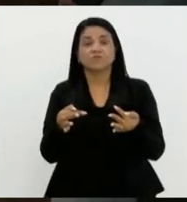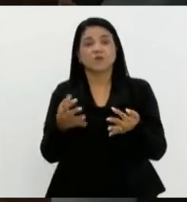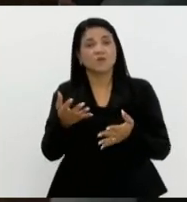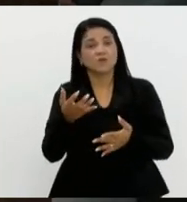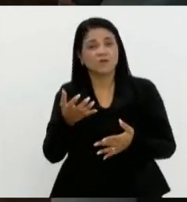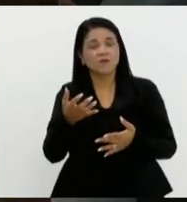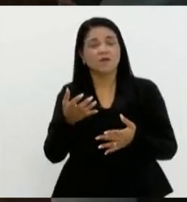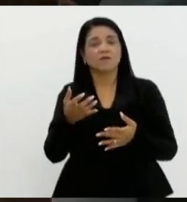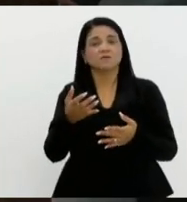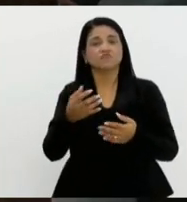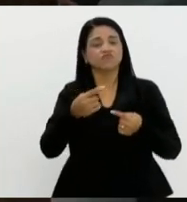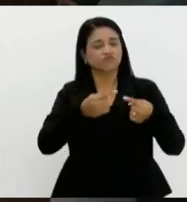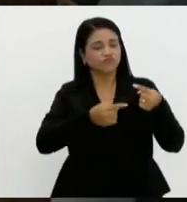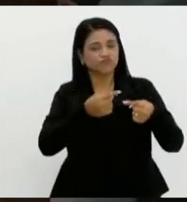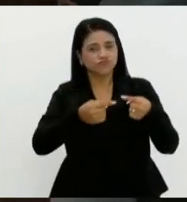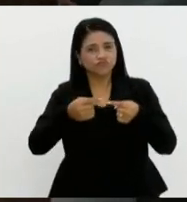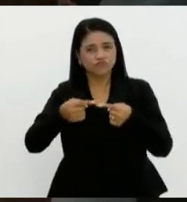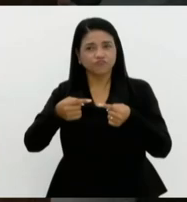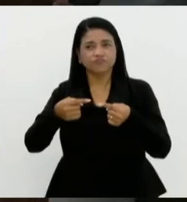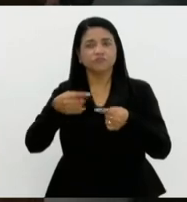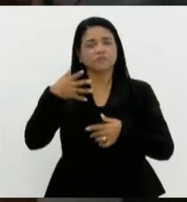fazer uma pequena discussão